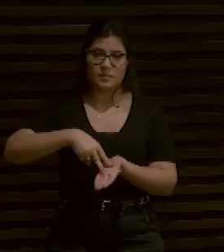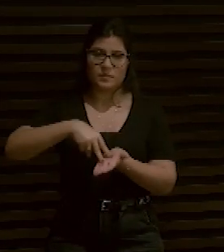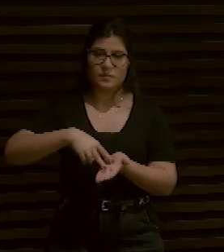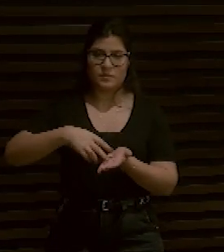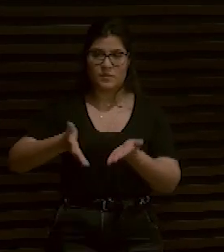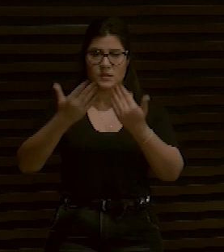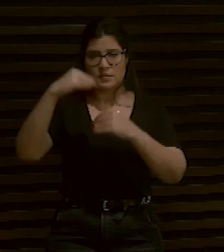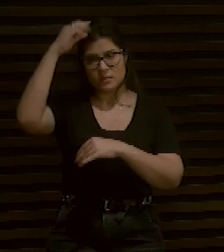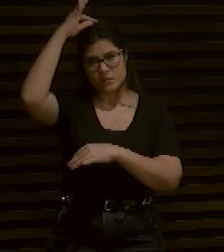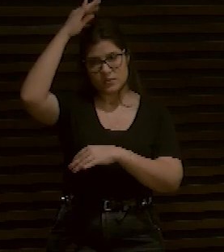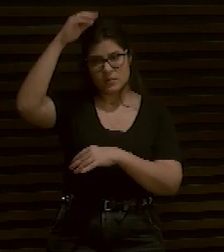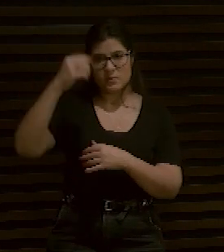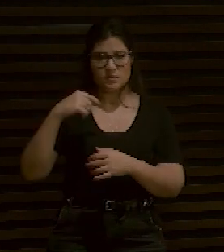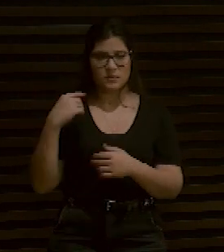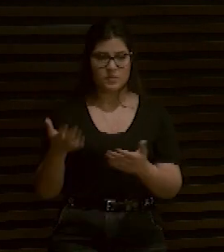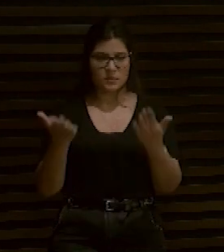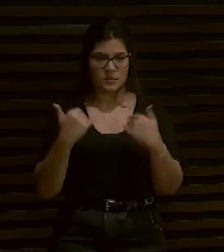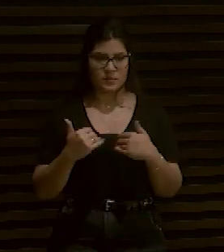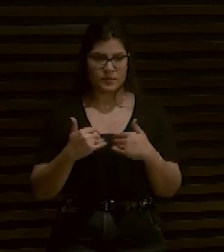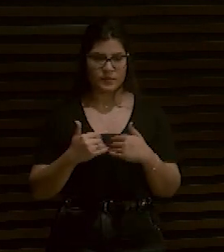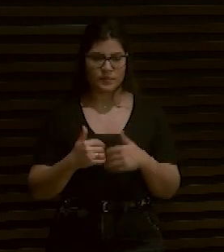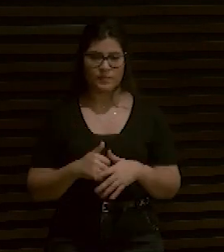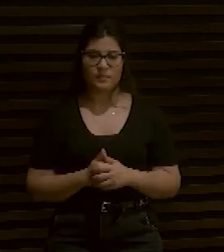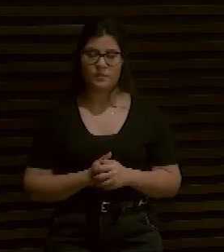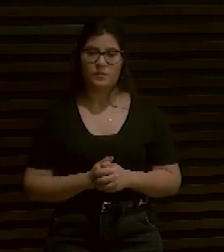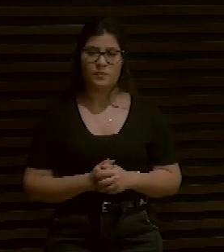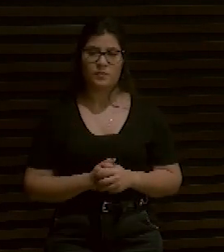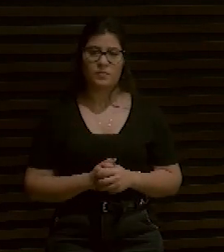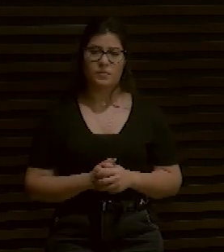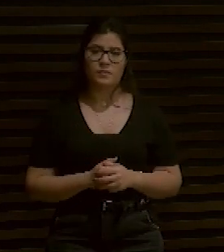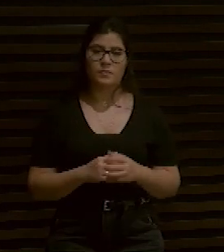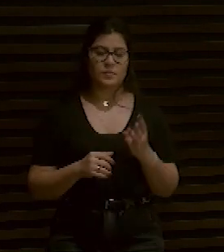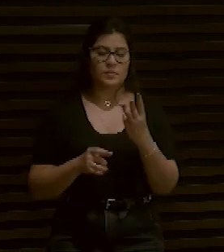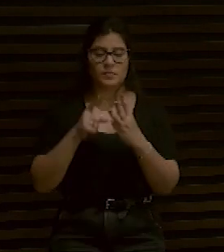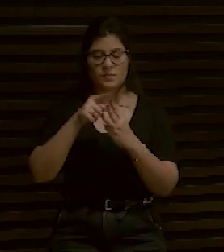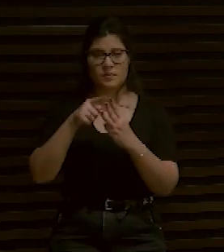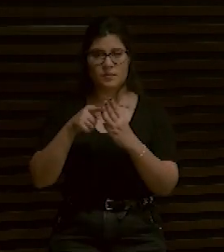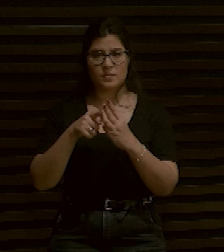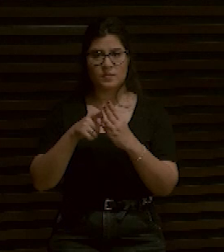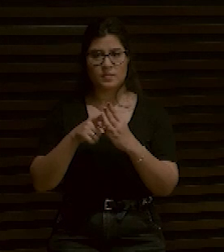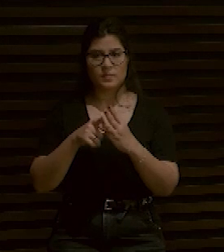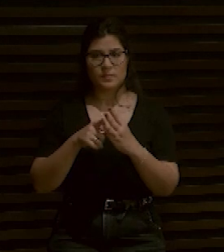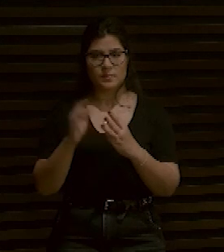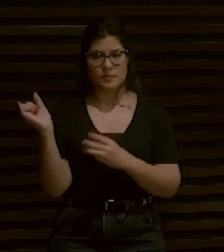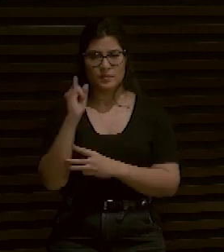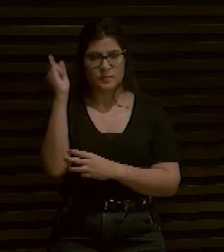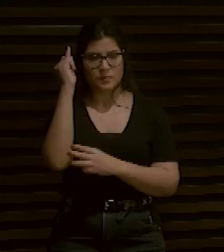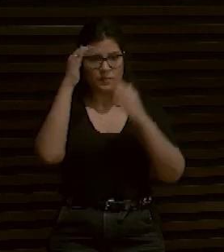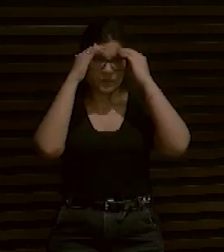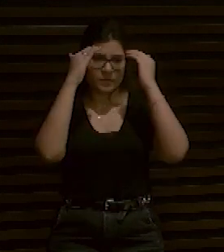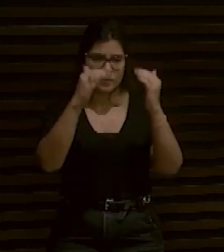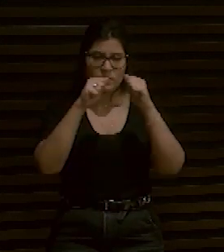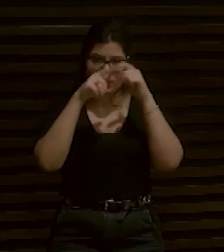deu. Assim como Jesus resumiu quais são os principais mandamentos, João vai fazer o mesmo aqui, deixando claro para